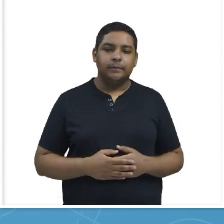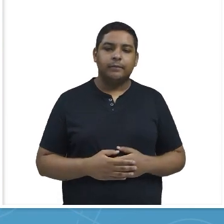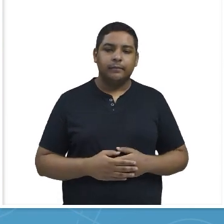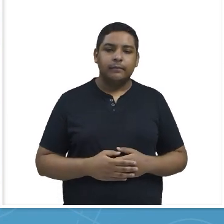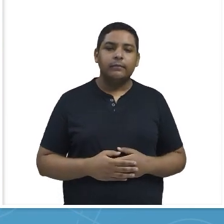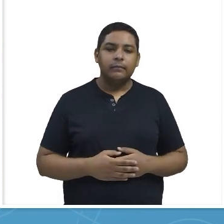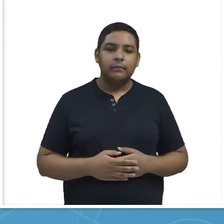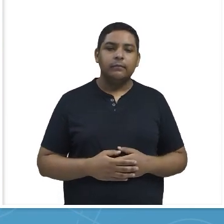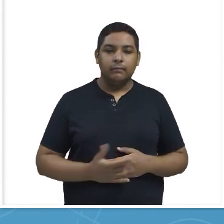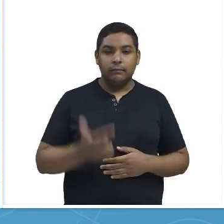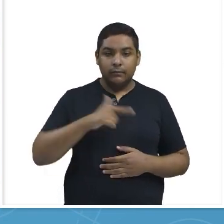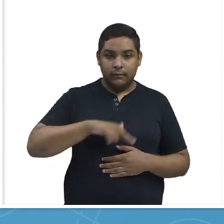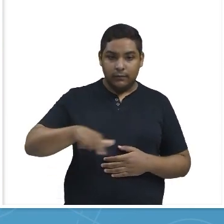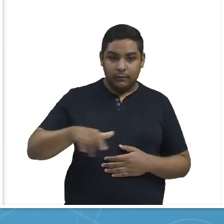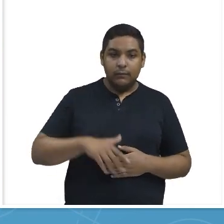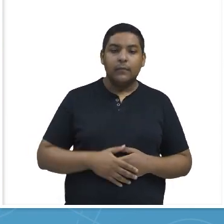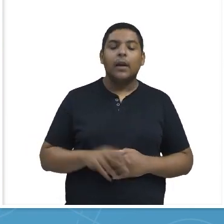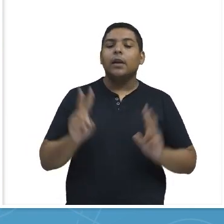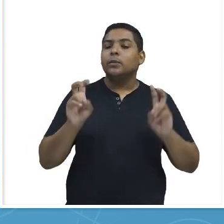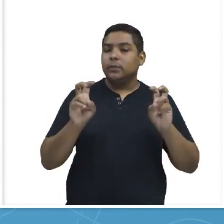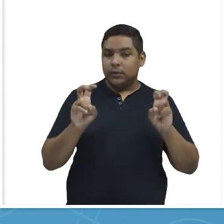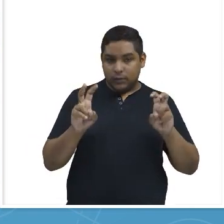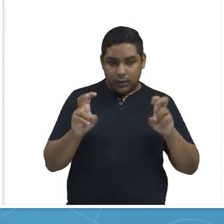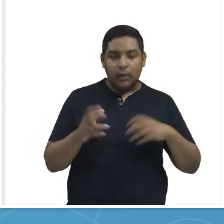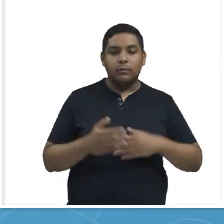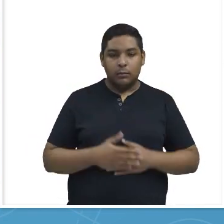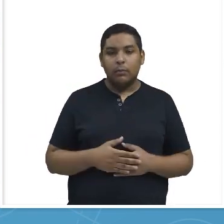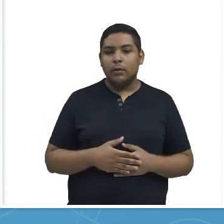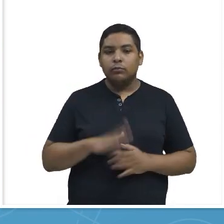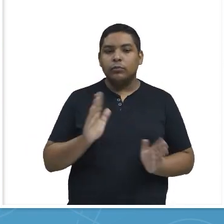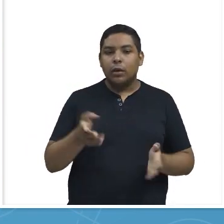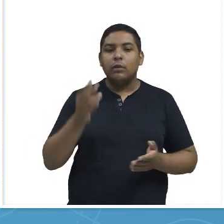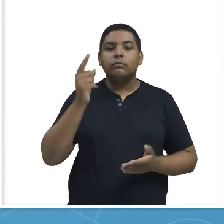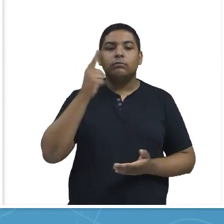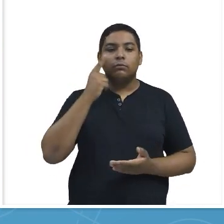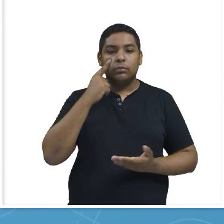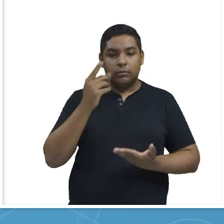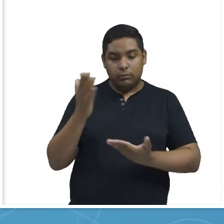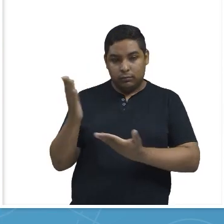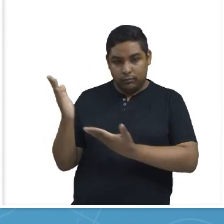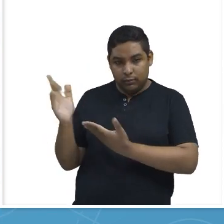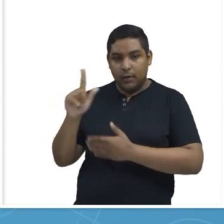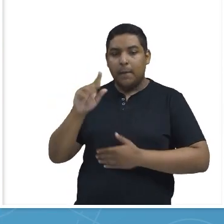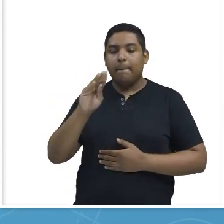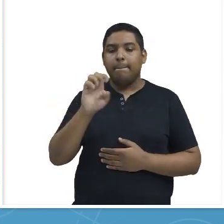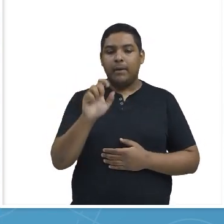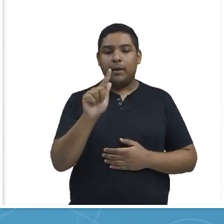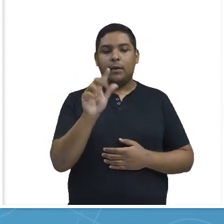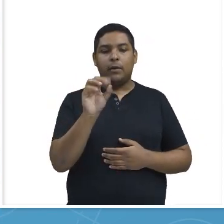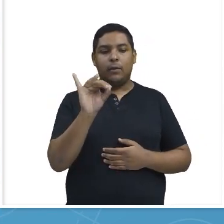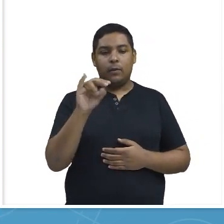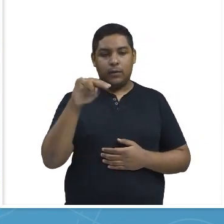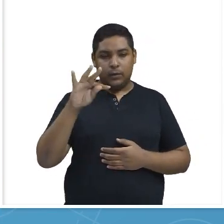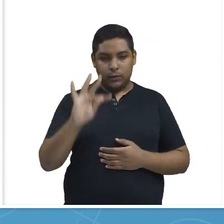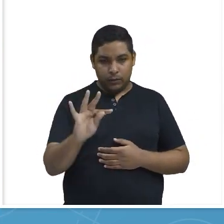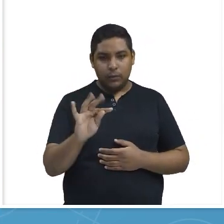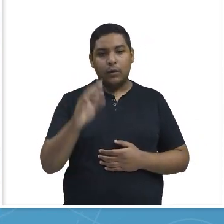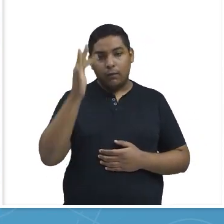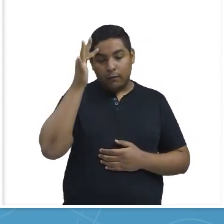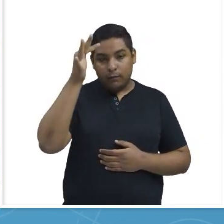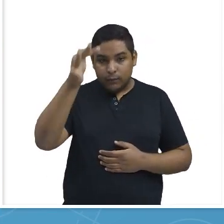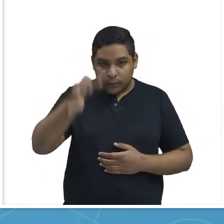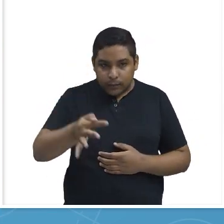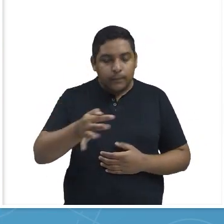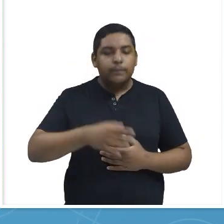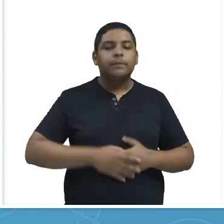reforçando, né? Esse assunto que a gente acabou de ver agora foi o be going to, o futuro com o be going